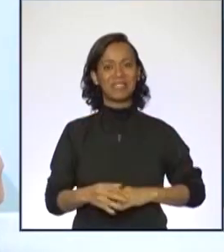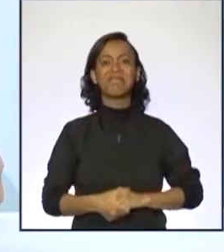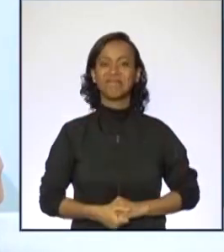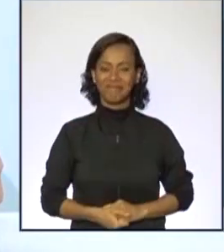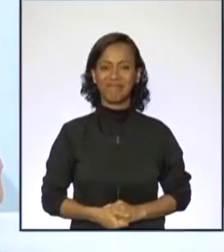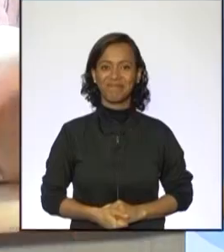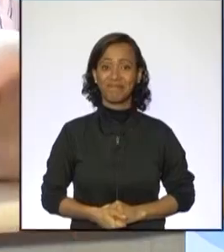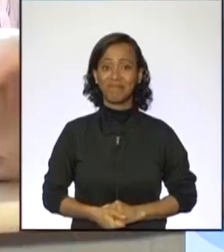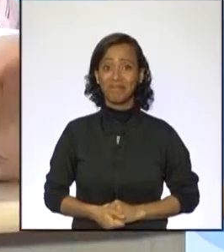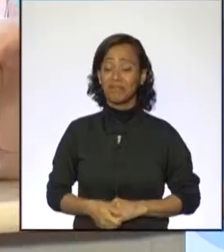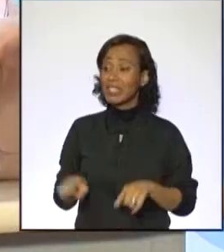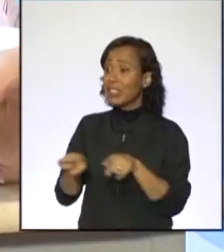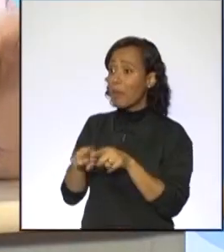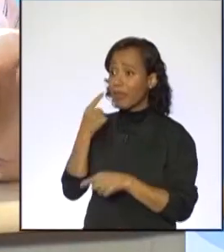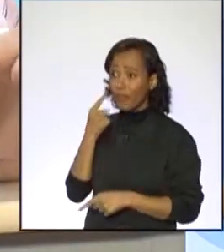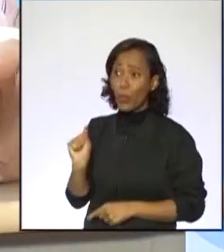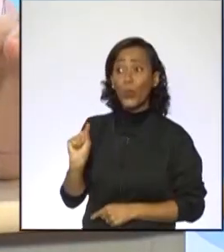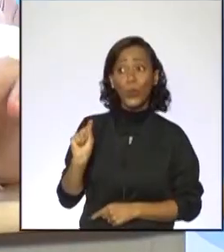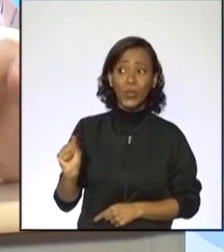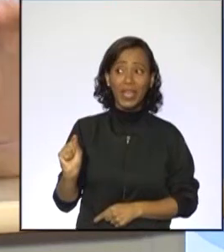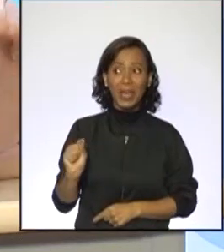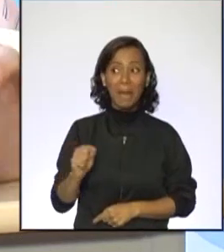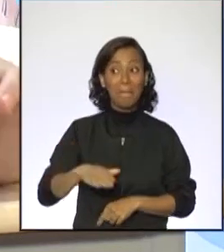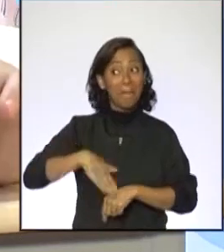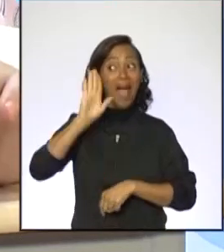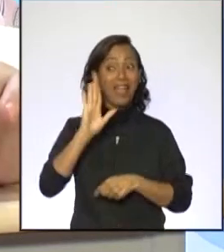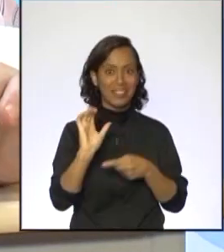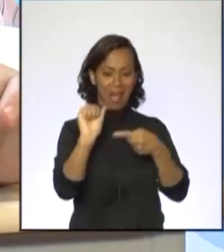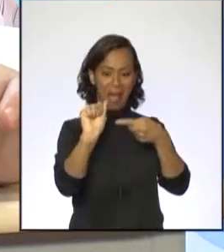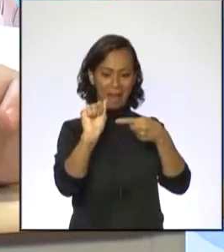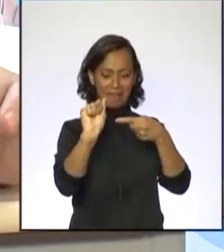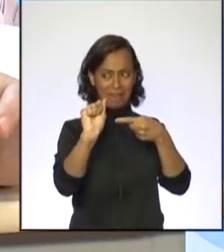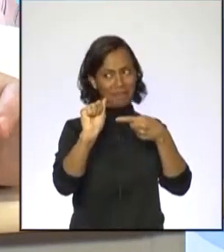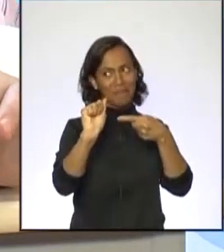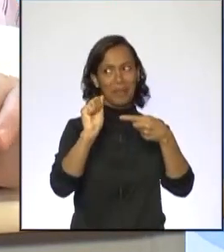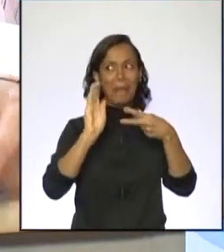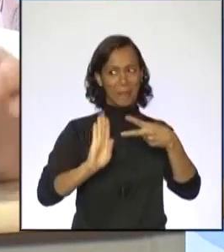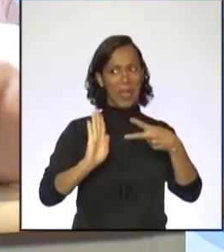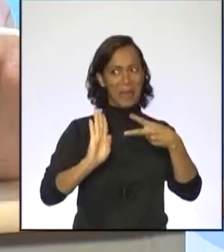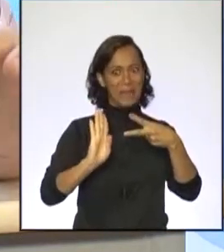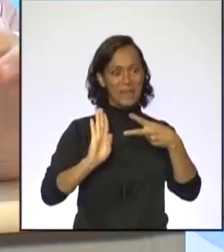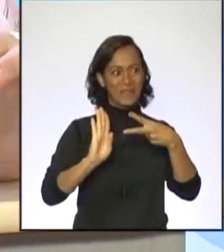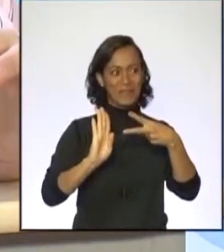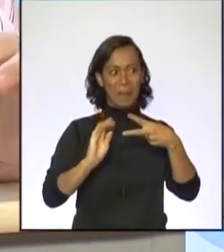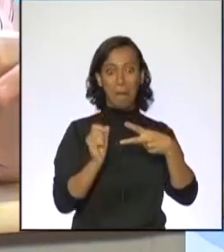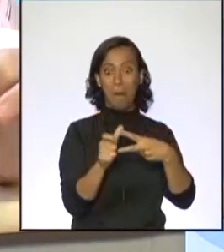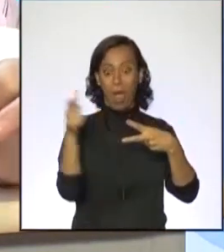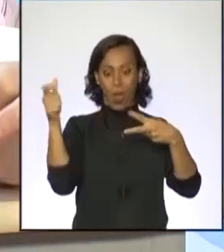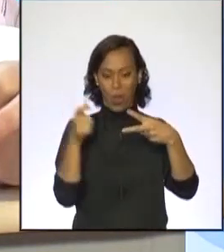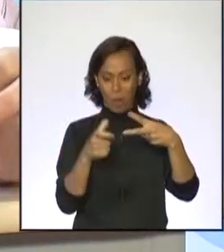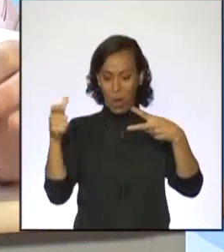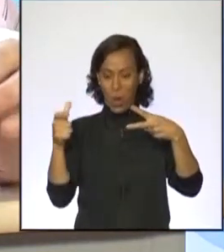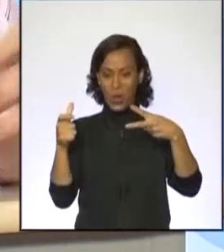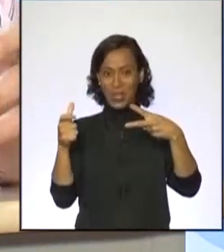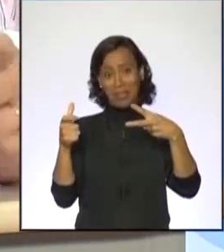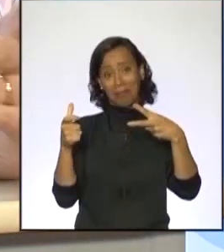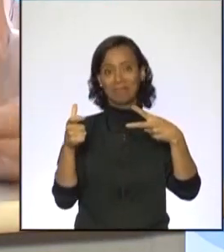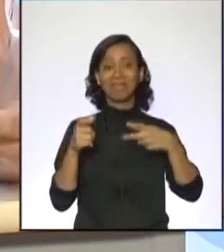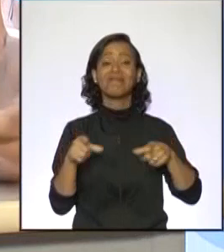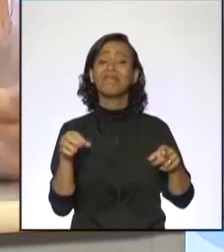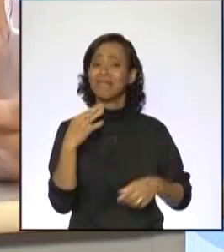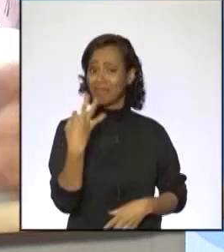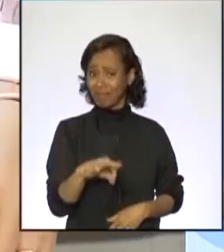assim, olha, está saindo bem mais alternativa A e B. Olha só, então, embora as 3 possam